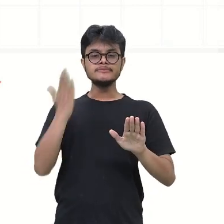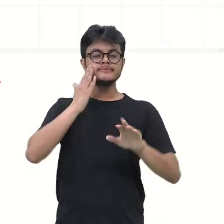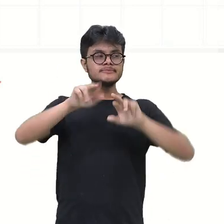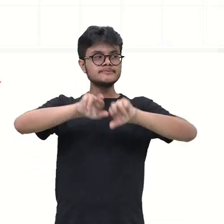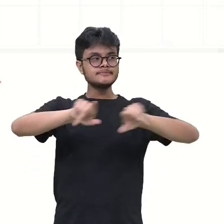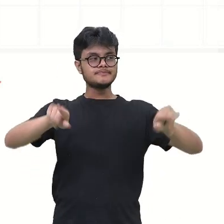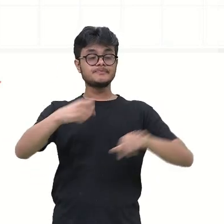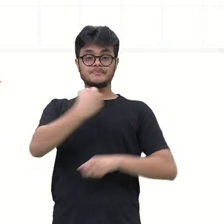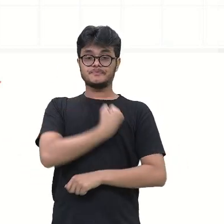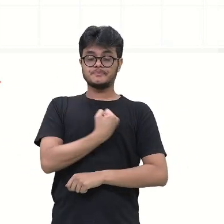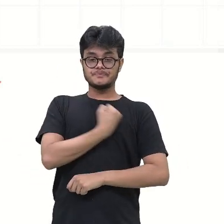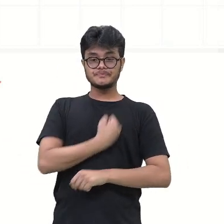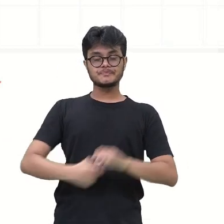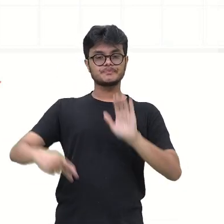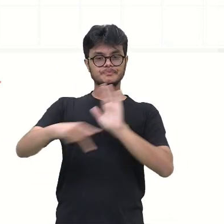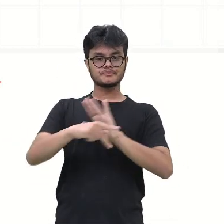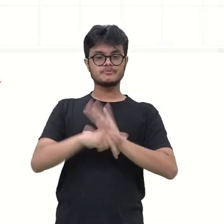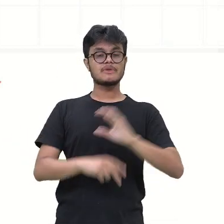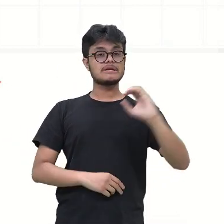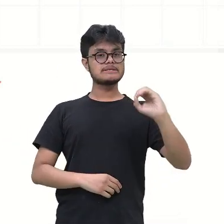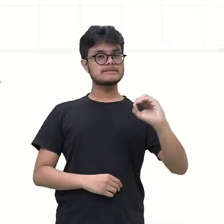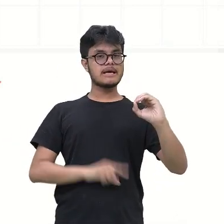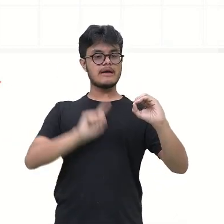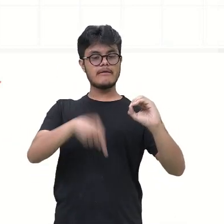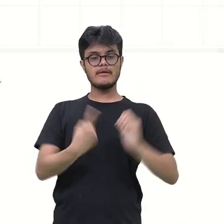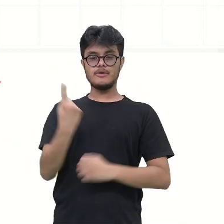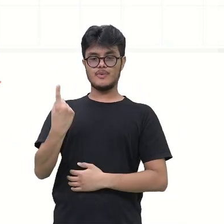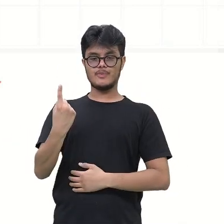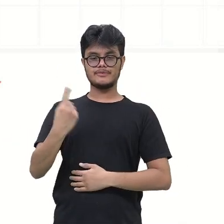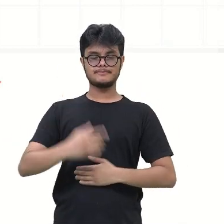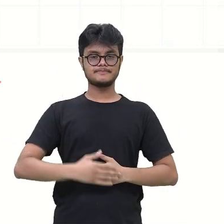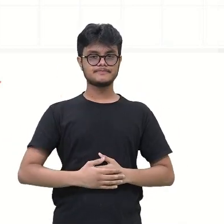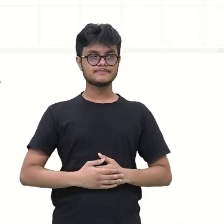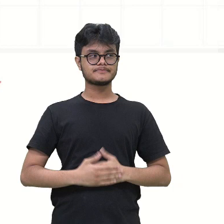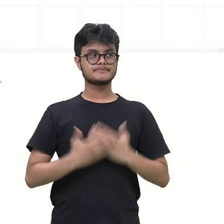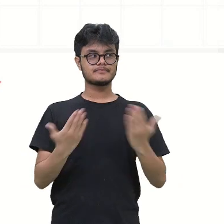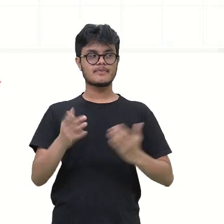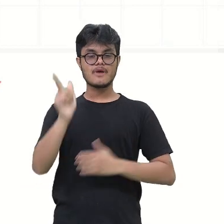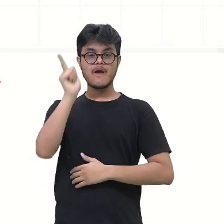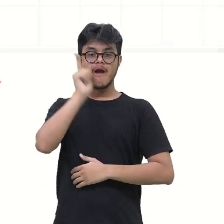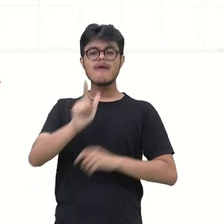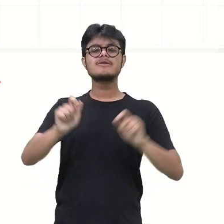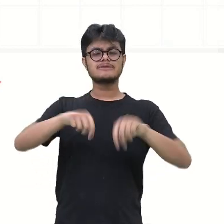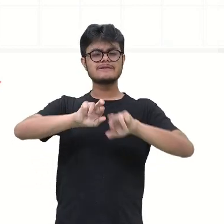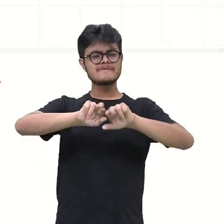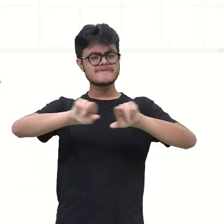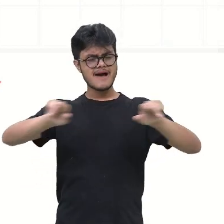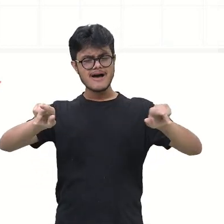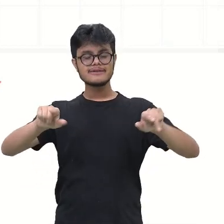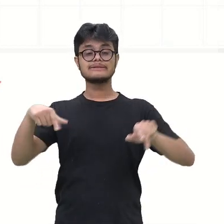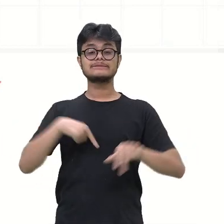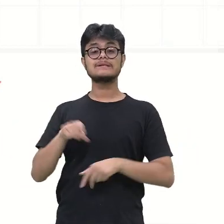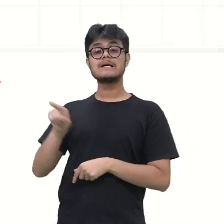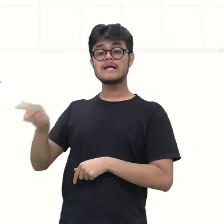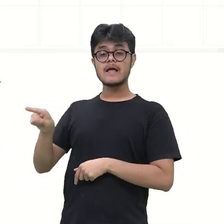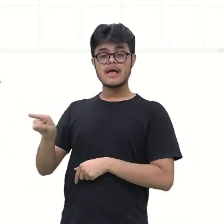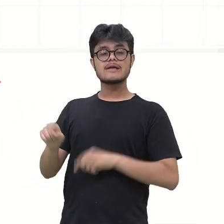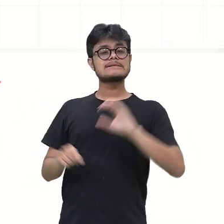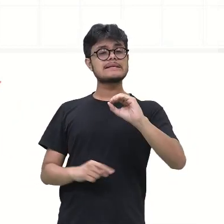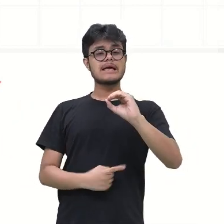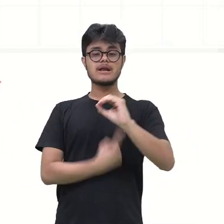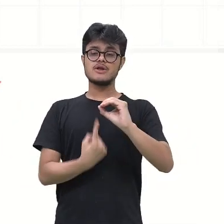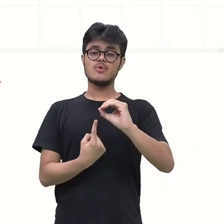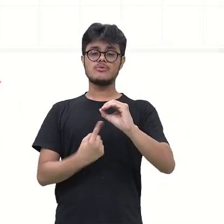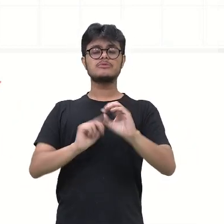vários valores entre 0 e 1, tá bom? Eu vou conseguir ter vários valores aqui, entre 0 e